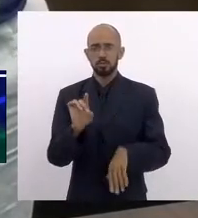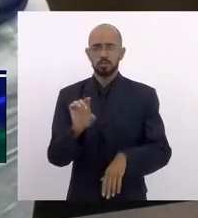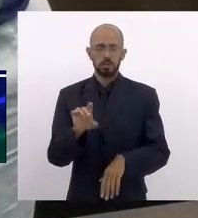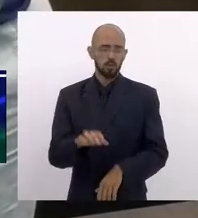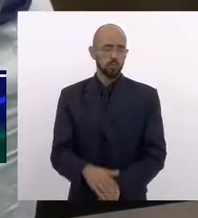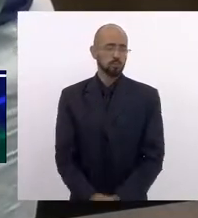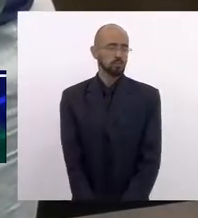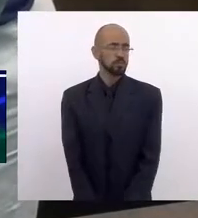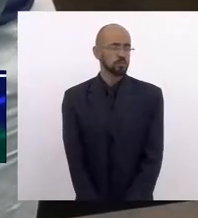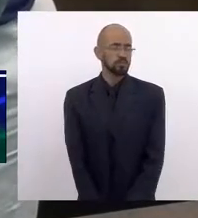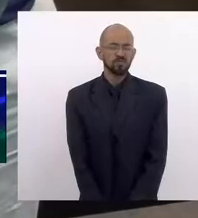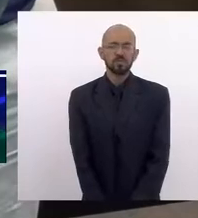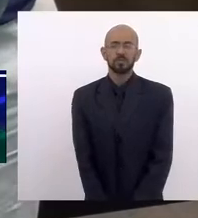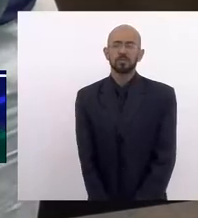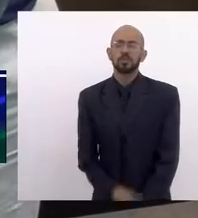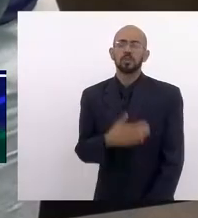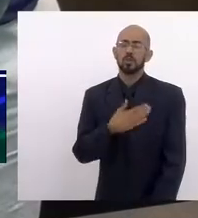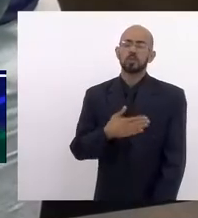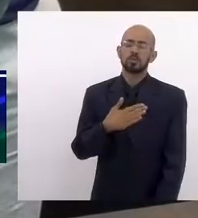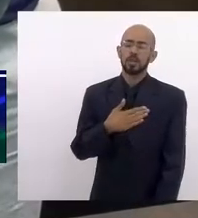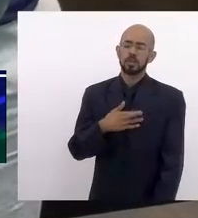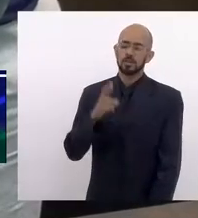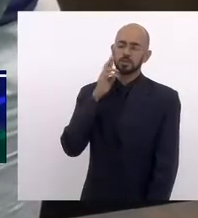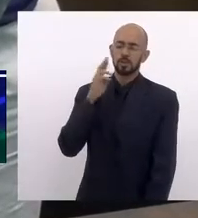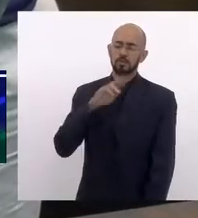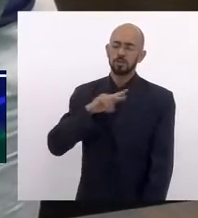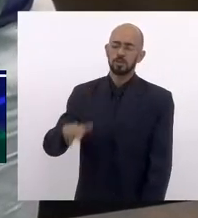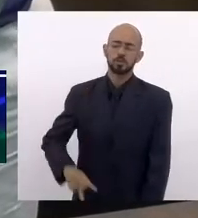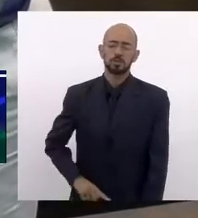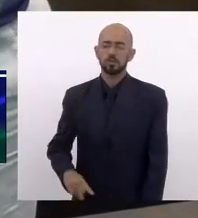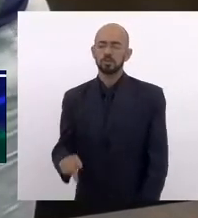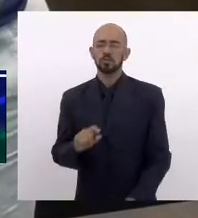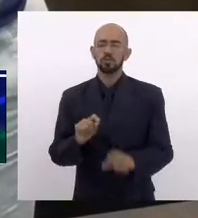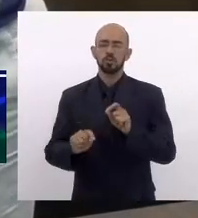específica. Gostaria, senhora presidente, de